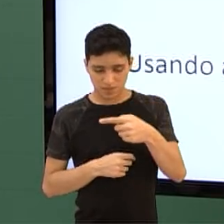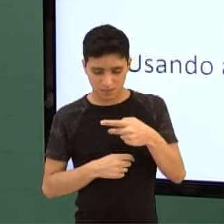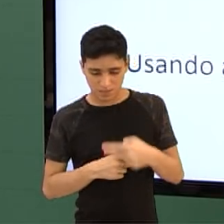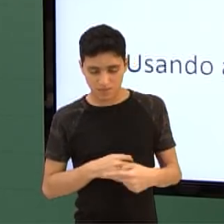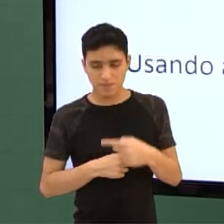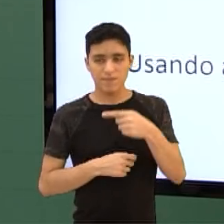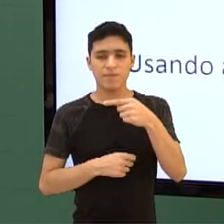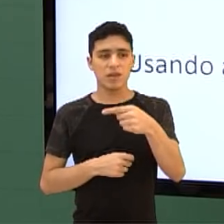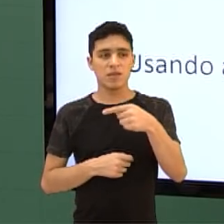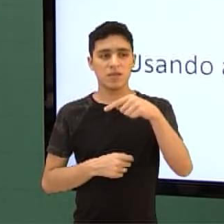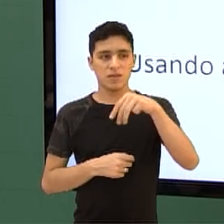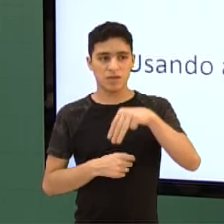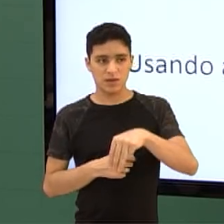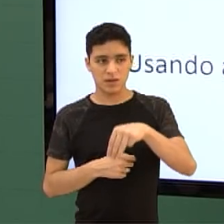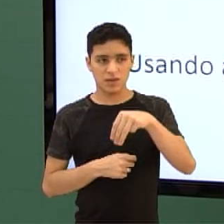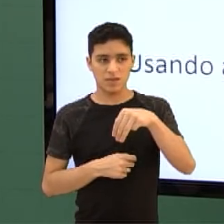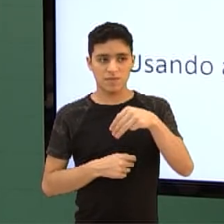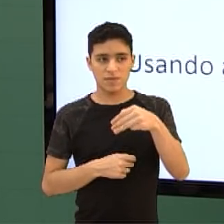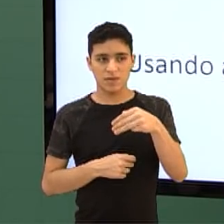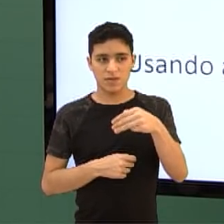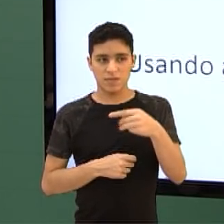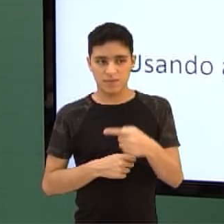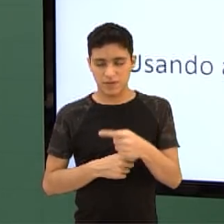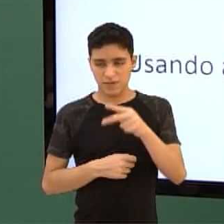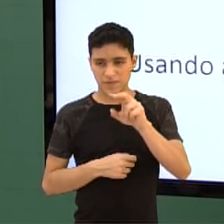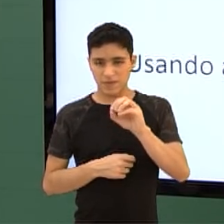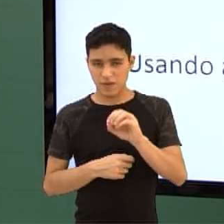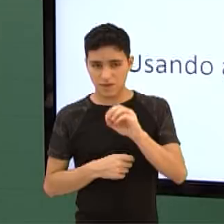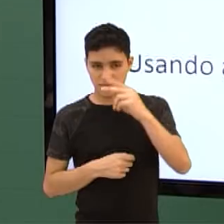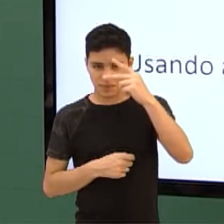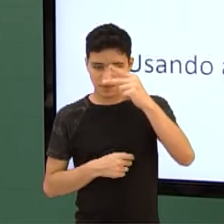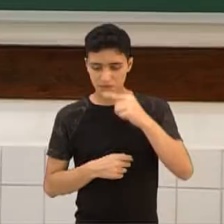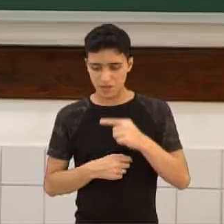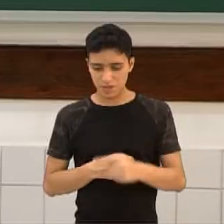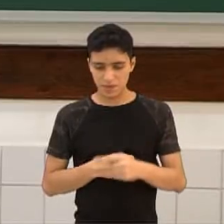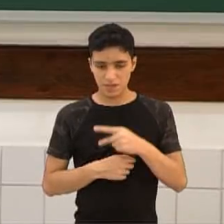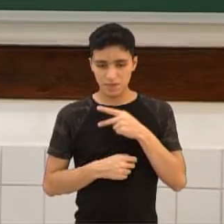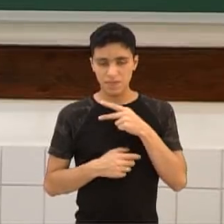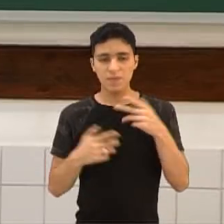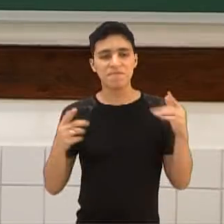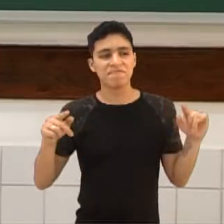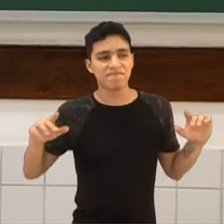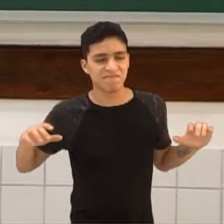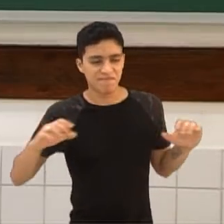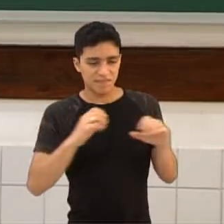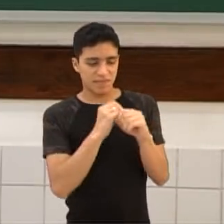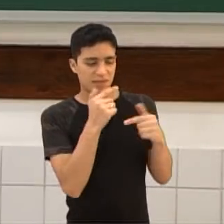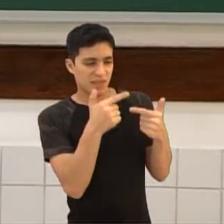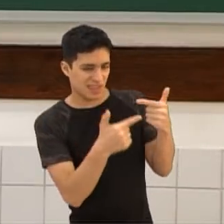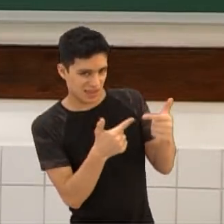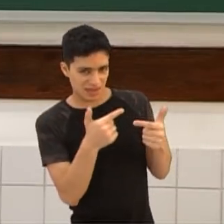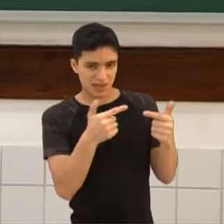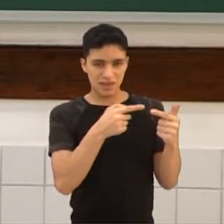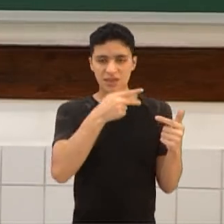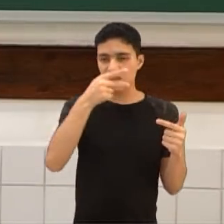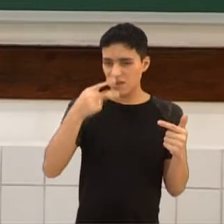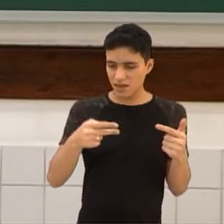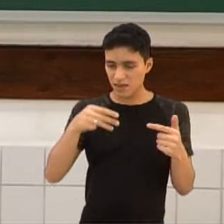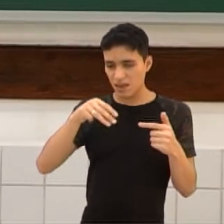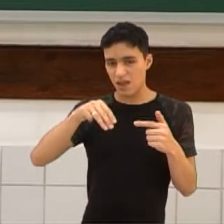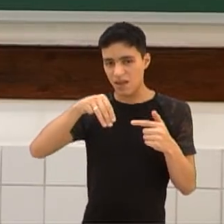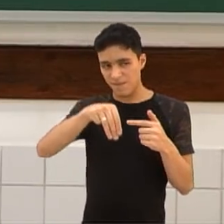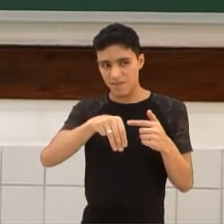menos M vezes VO ao quadrado sobre 2. Ou seja, trabalho é igual a massa